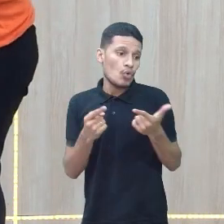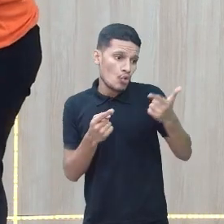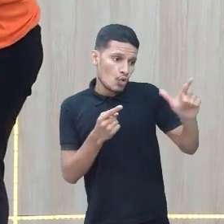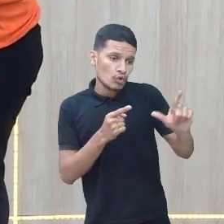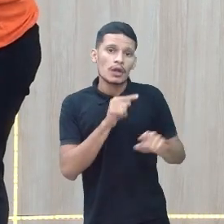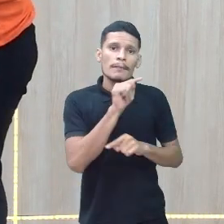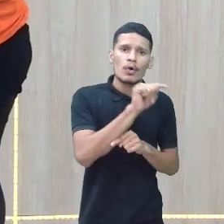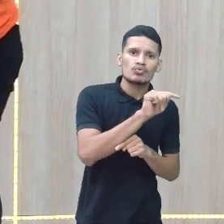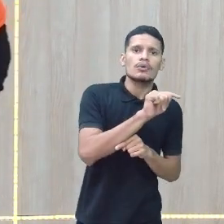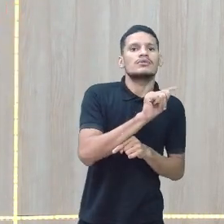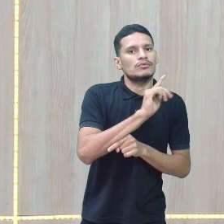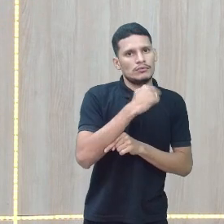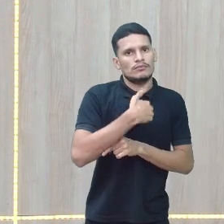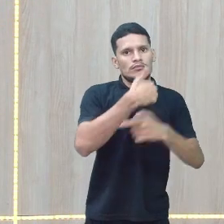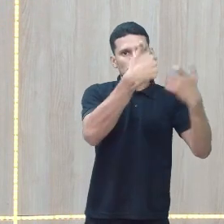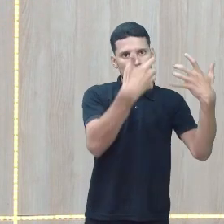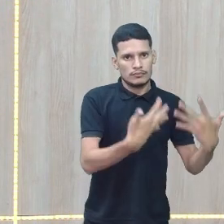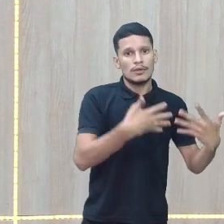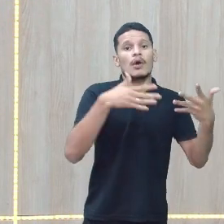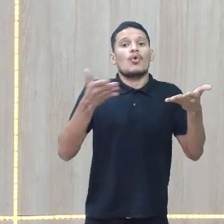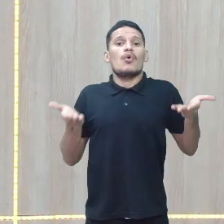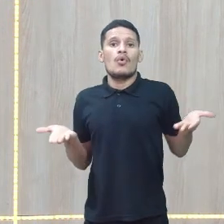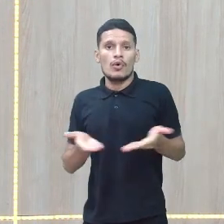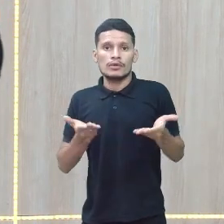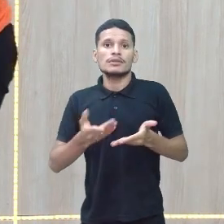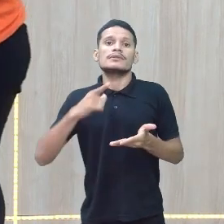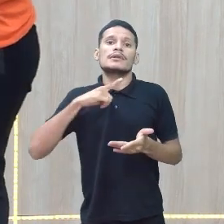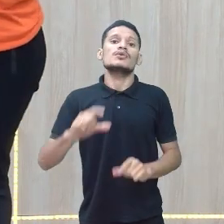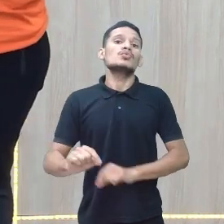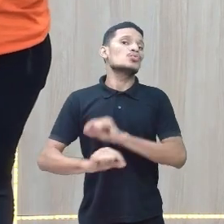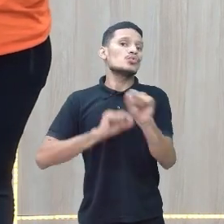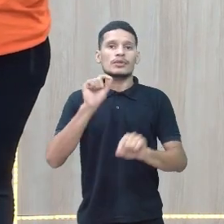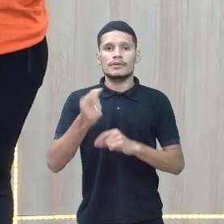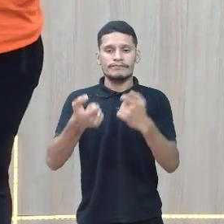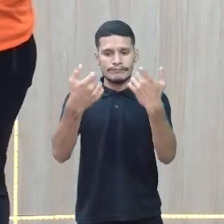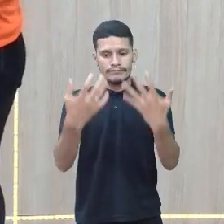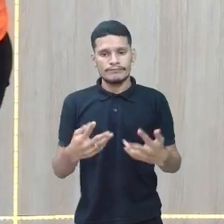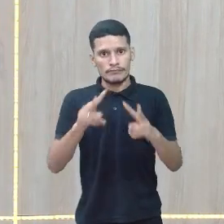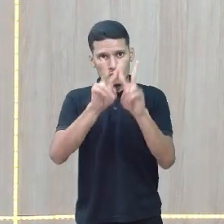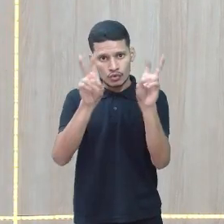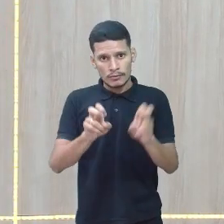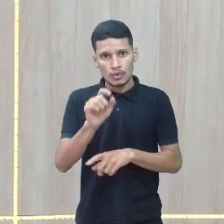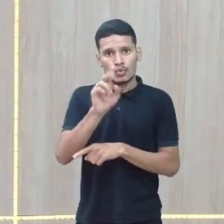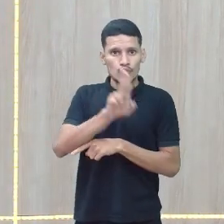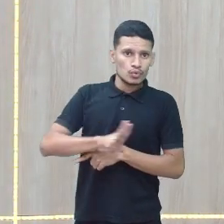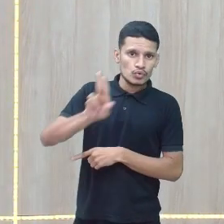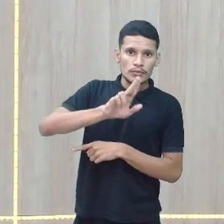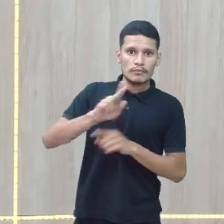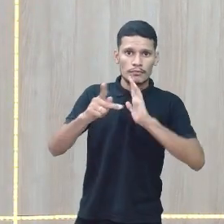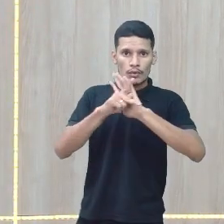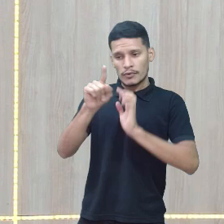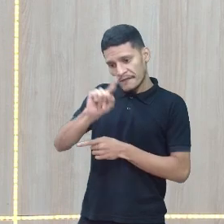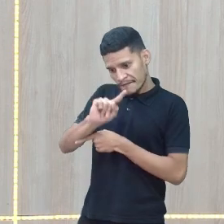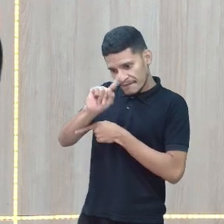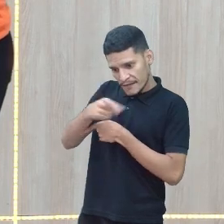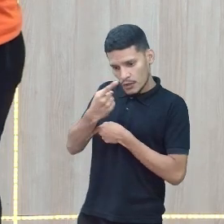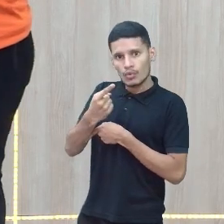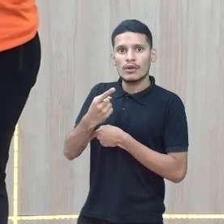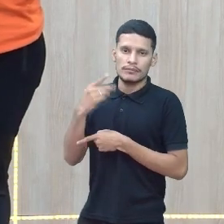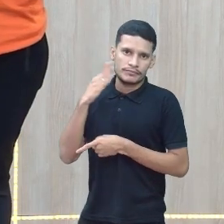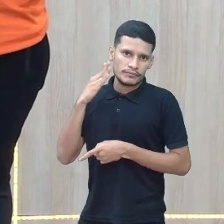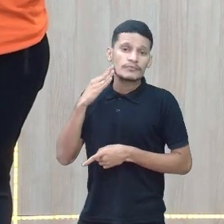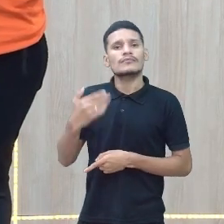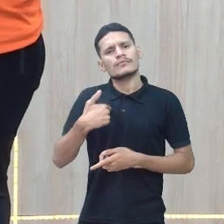Hoje teremos a aula exclusiva começando o uso da vírgula. E aí eu gostaria de convidar vocês